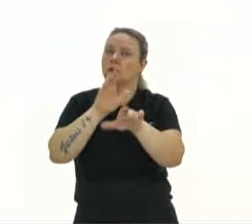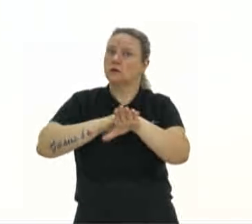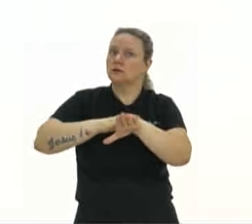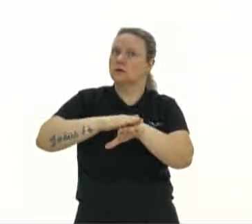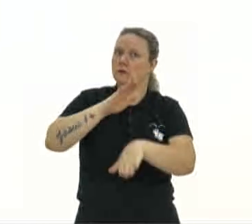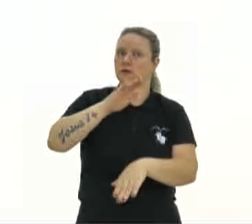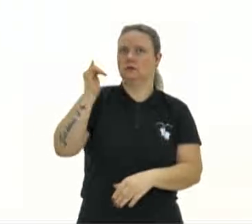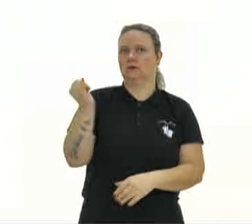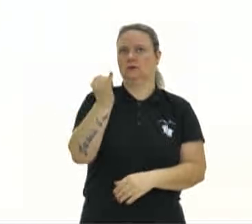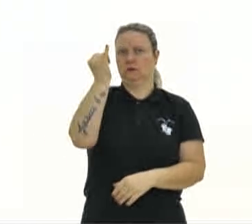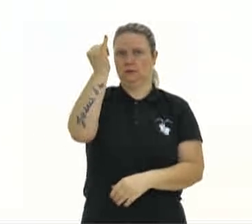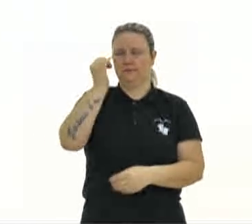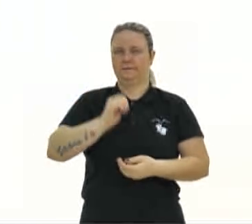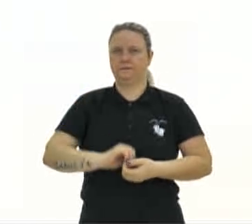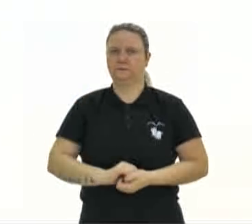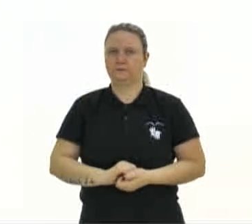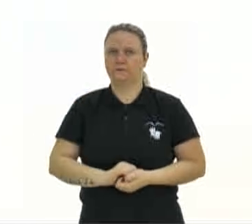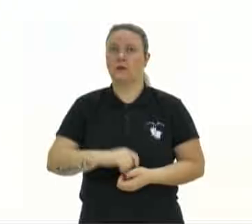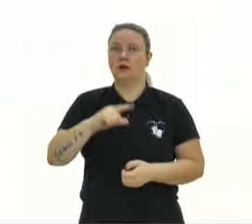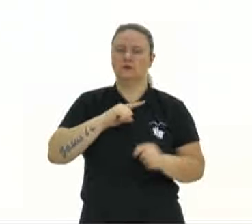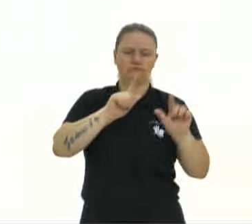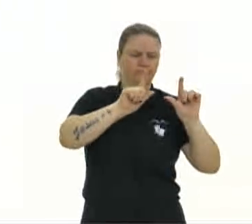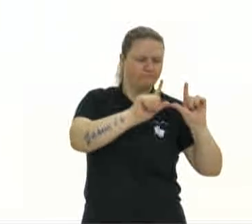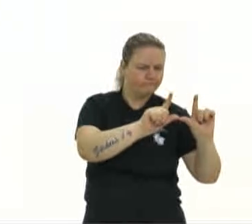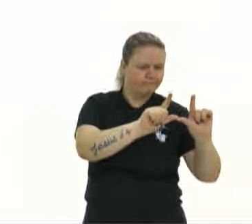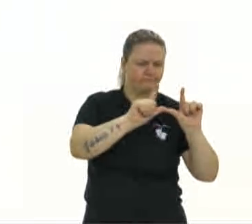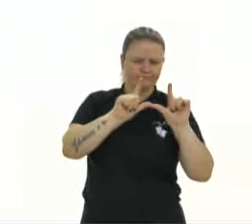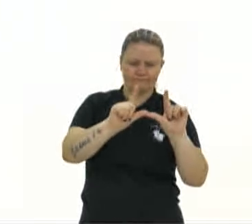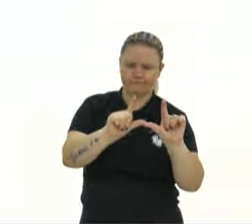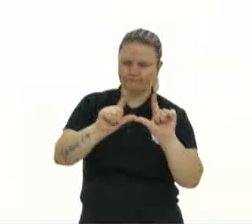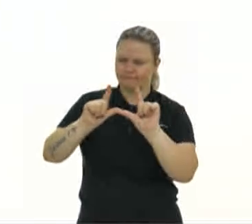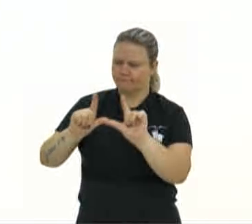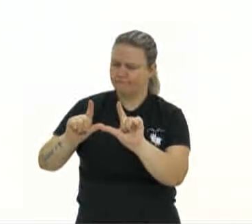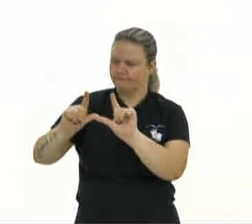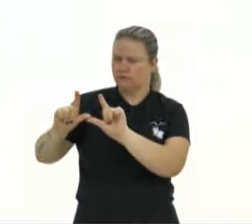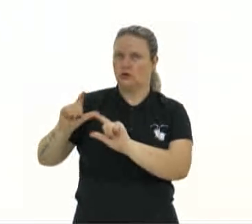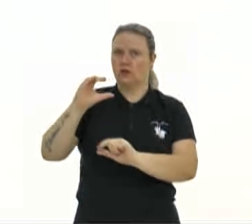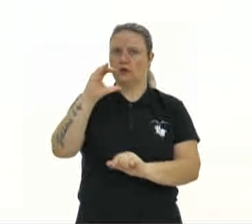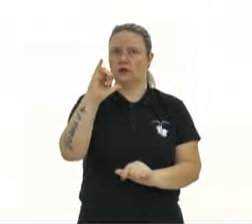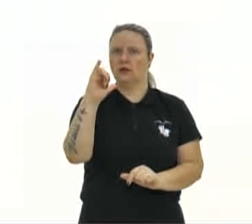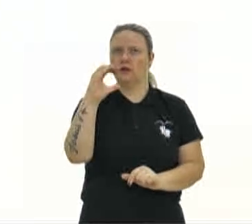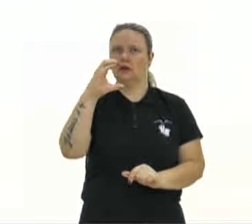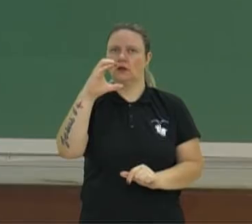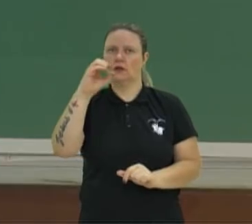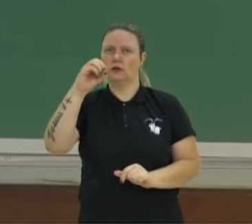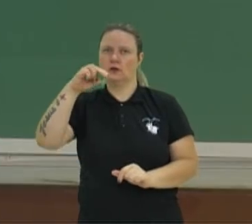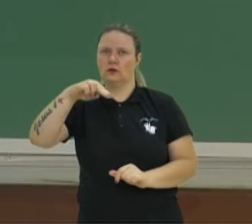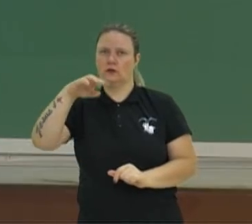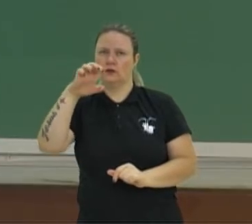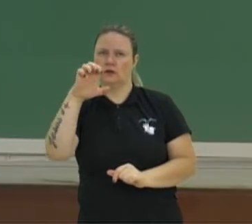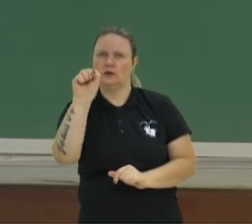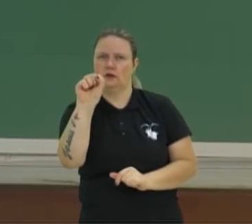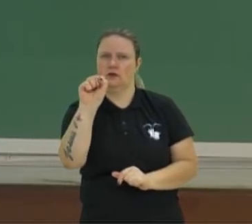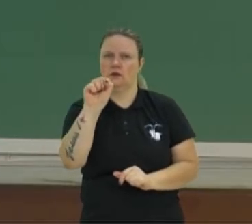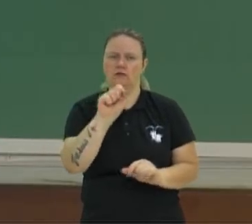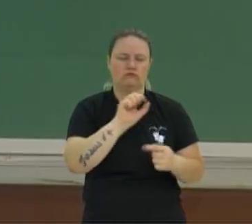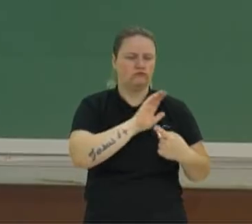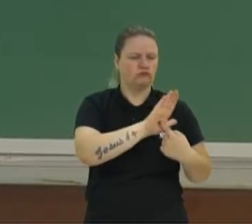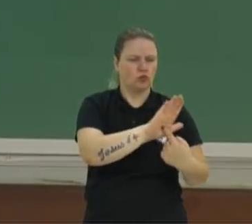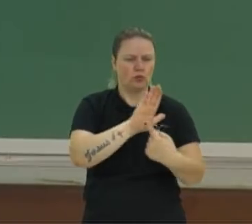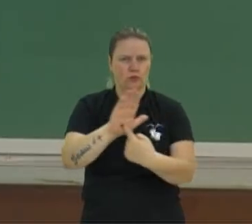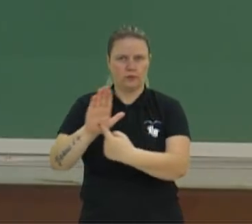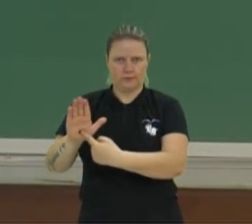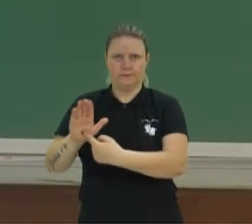Isso mesmo, cada ícone tem tudo a ver, representa o que está mencionado ali na orientação, na